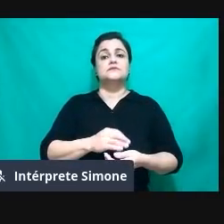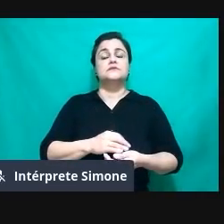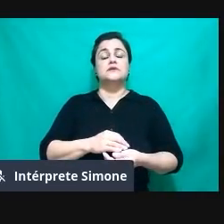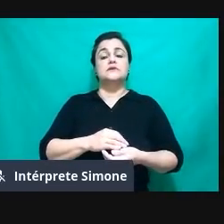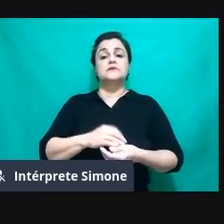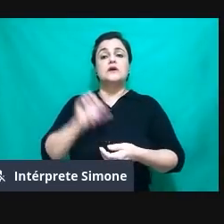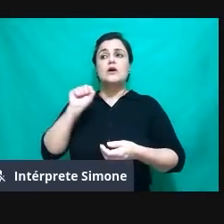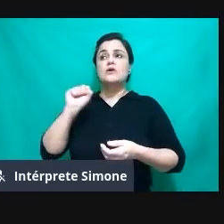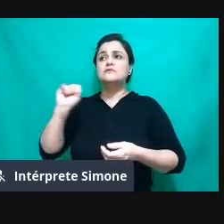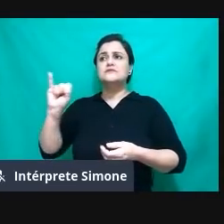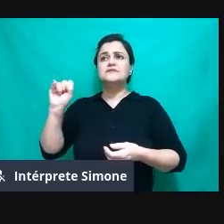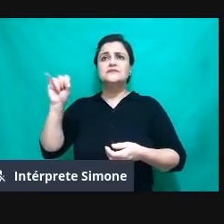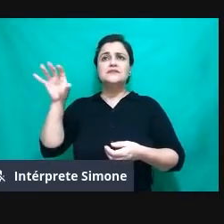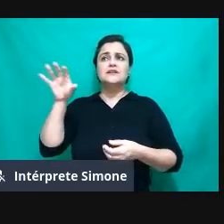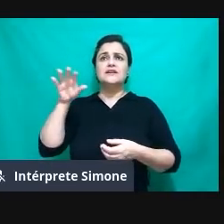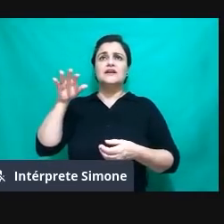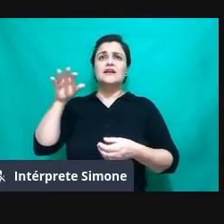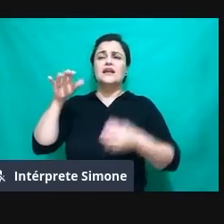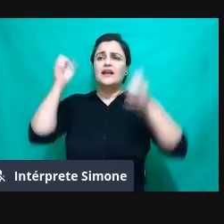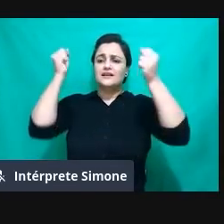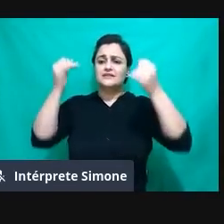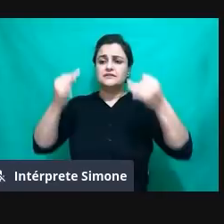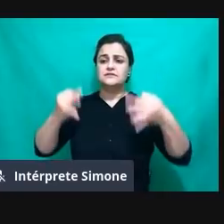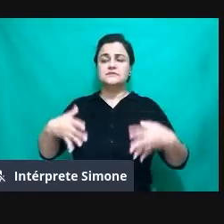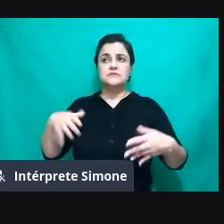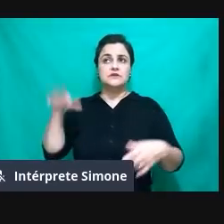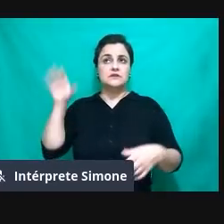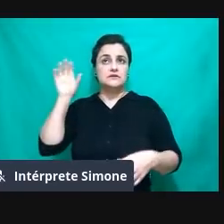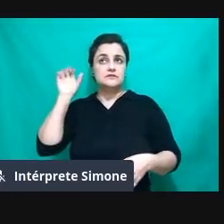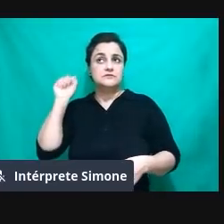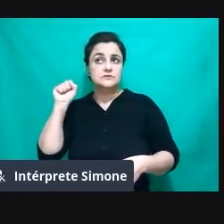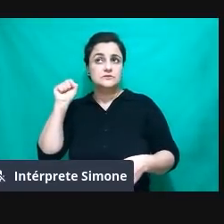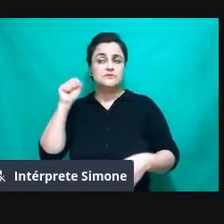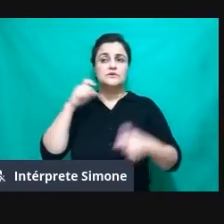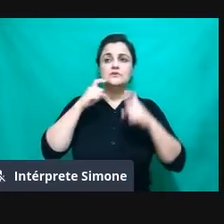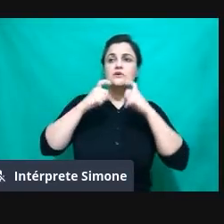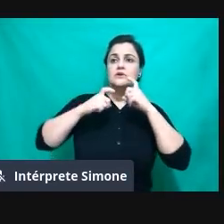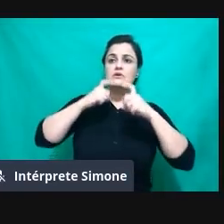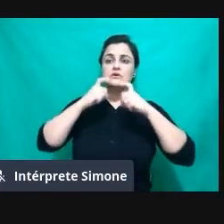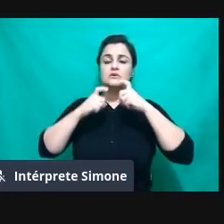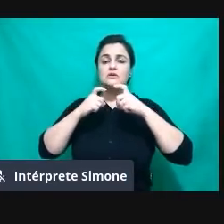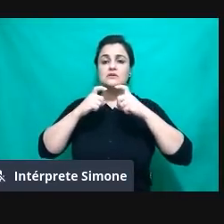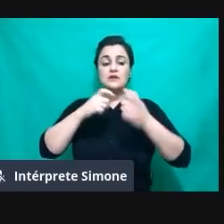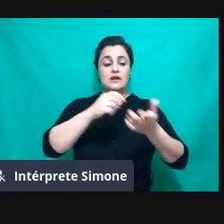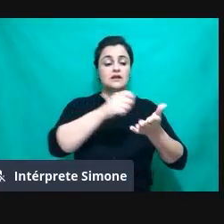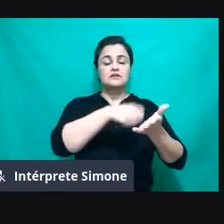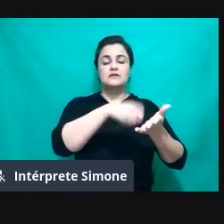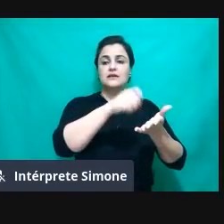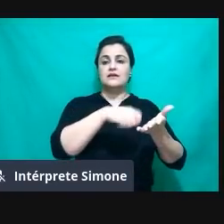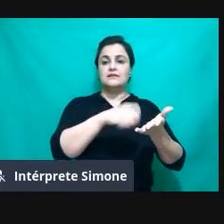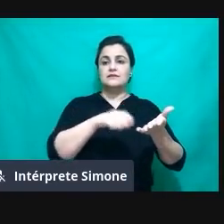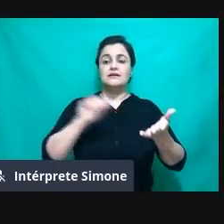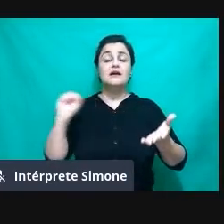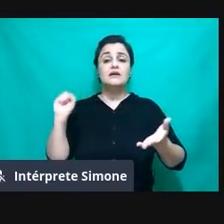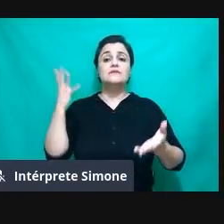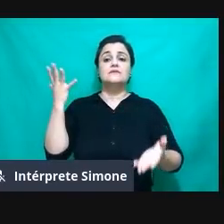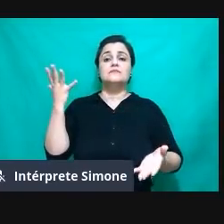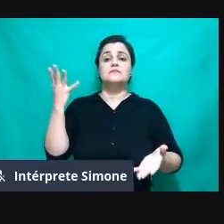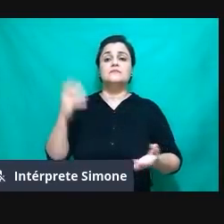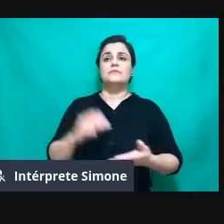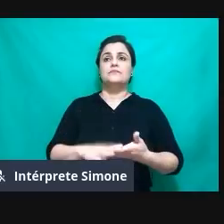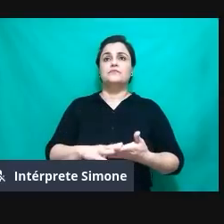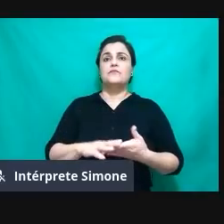que essa oralidade acontece, tá? Então, quando eu falo, por exemplo, o meu